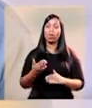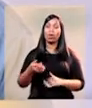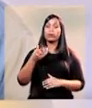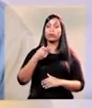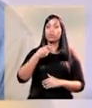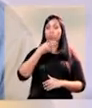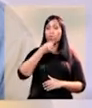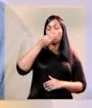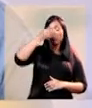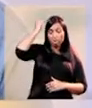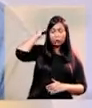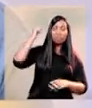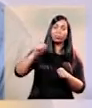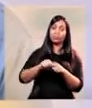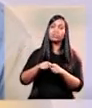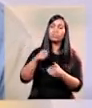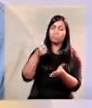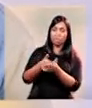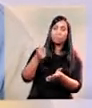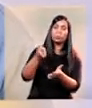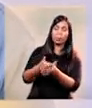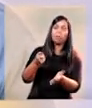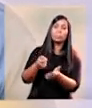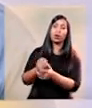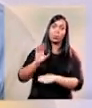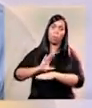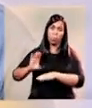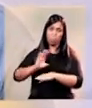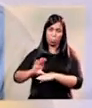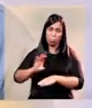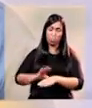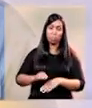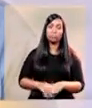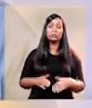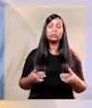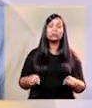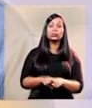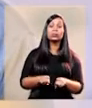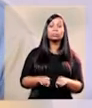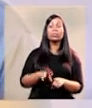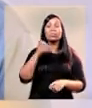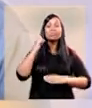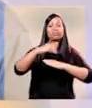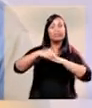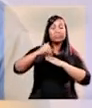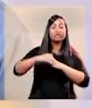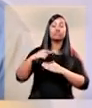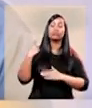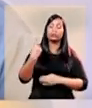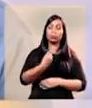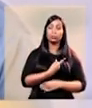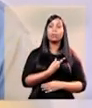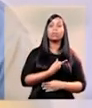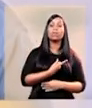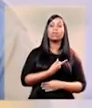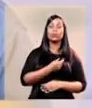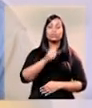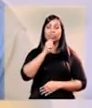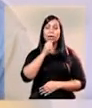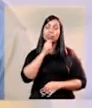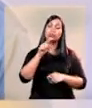profissionalizante e aí o padrinho vai estar efetuando o pagamento desse curso, né? E o apadrinhamento afetivo é que nós estamos